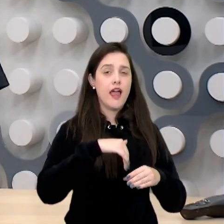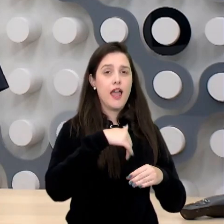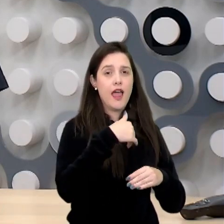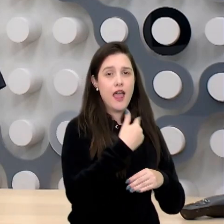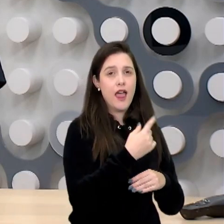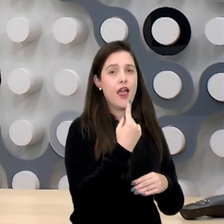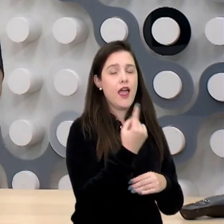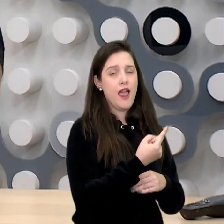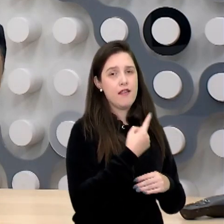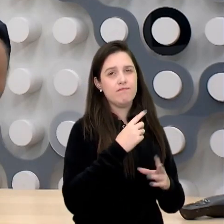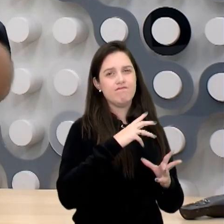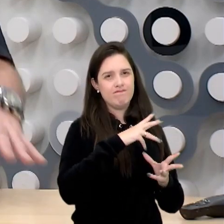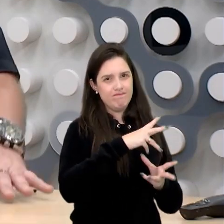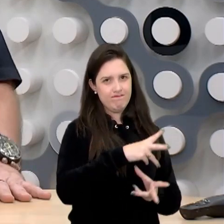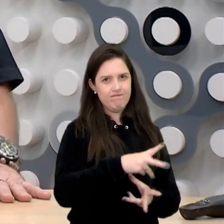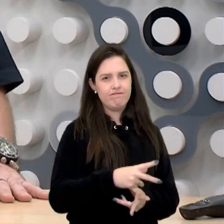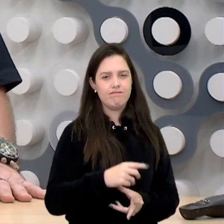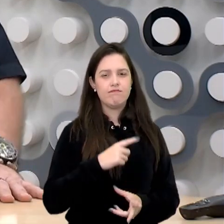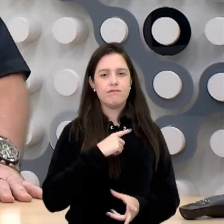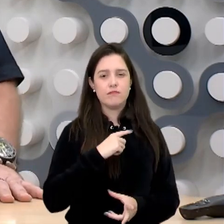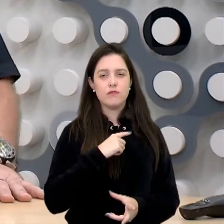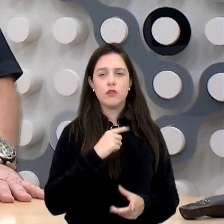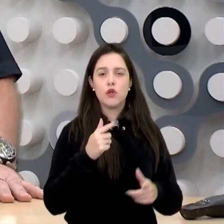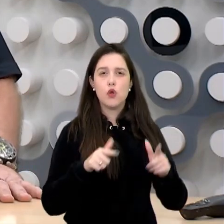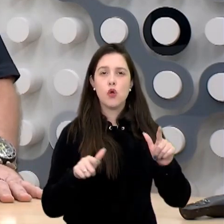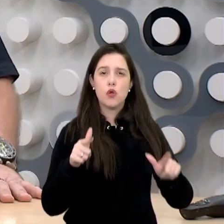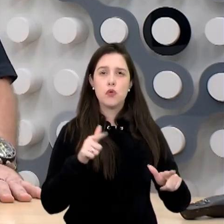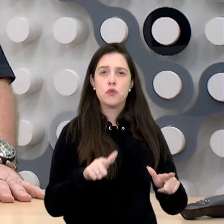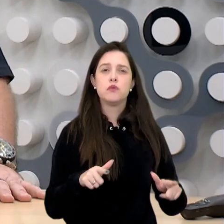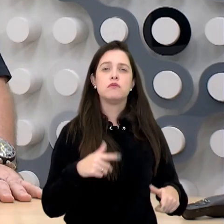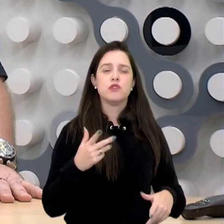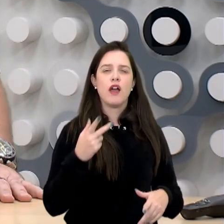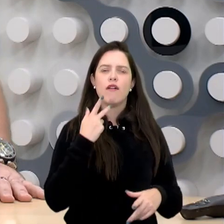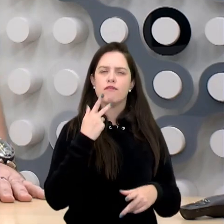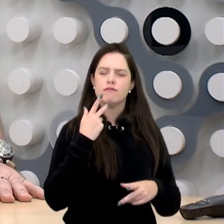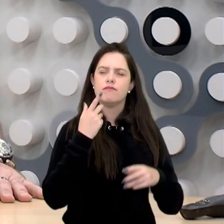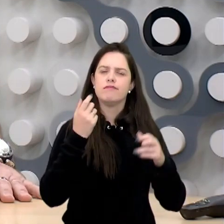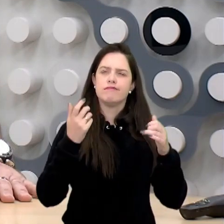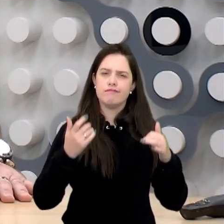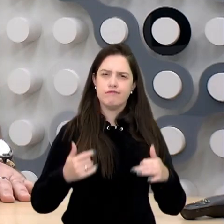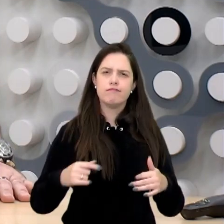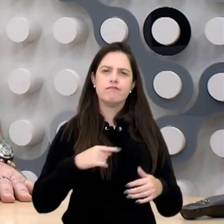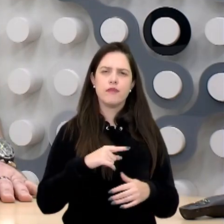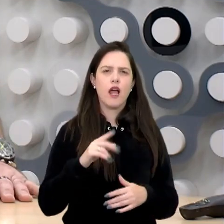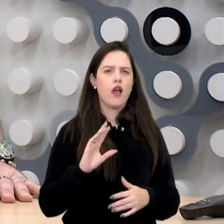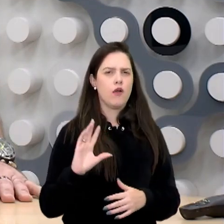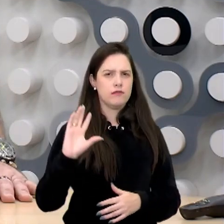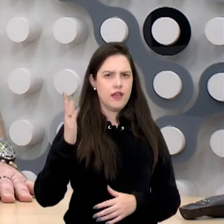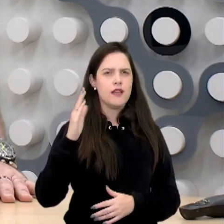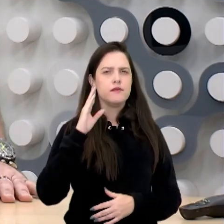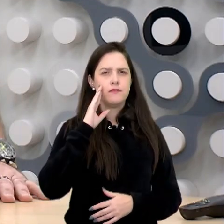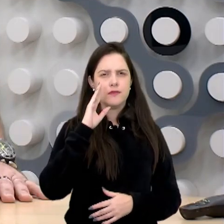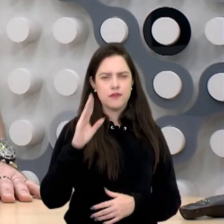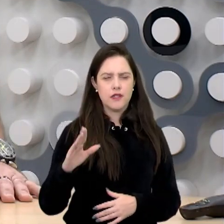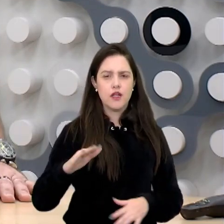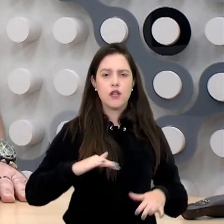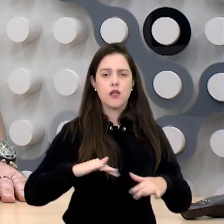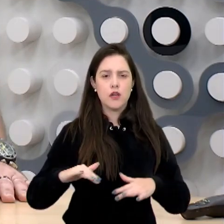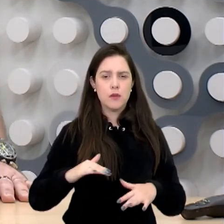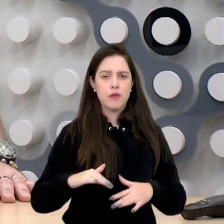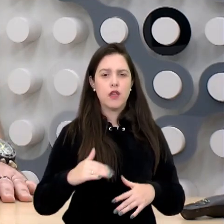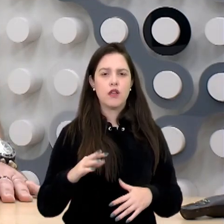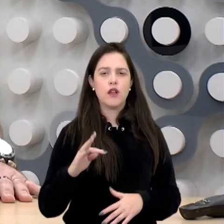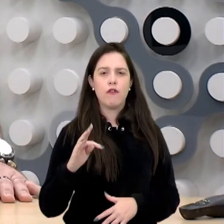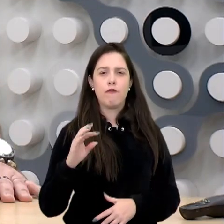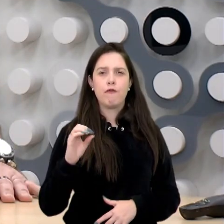nosso planeta, mas aí, né, o Wegener já tinha falecido, né? Isso acontece principalmente, né, no período aí após a Segunda